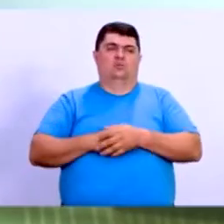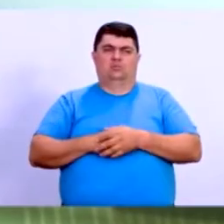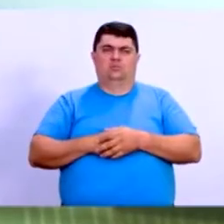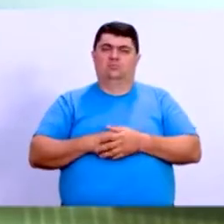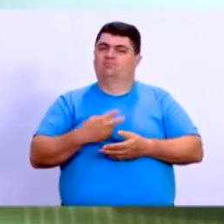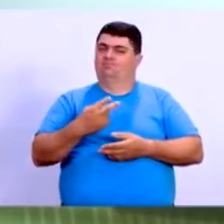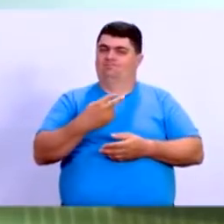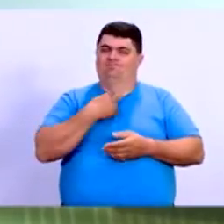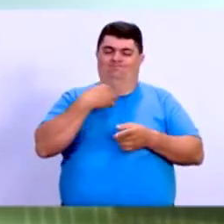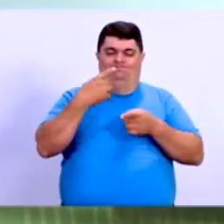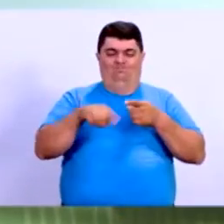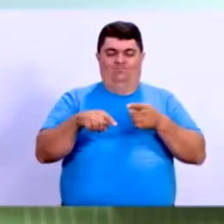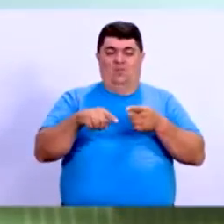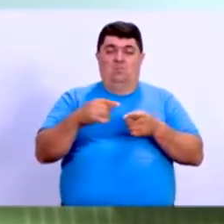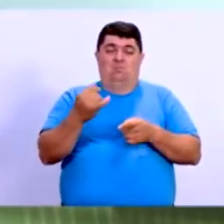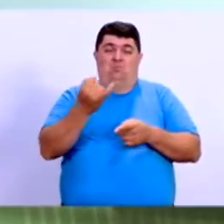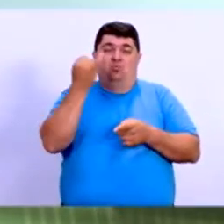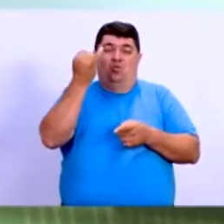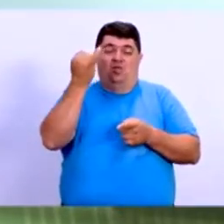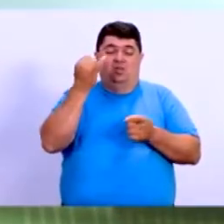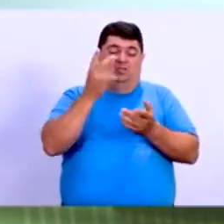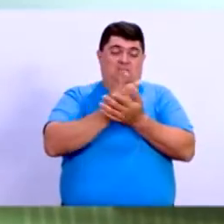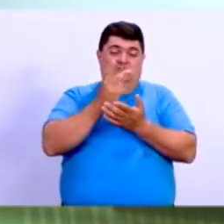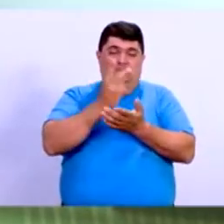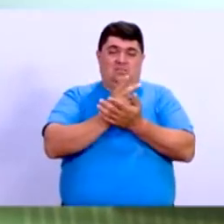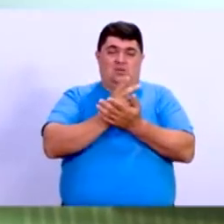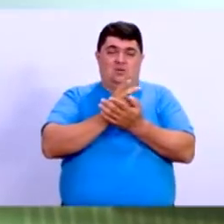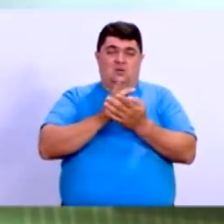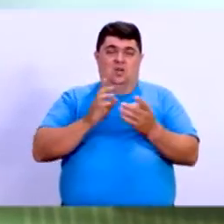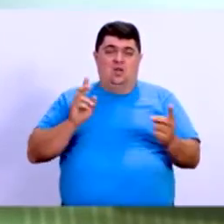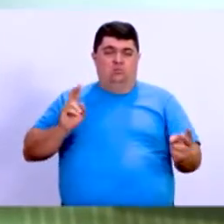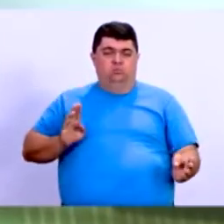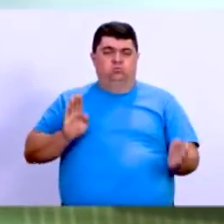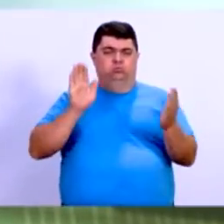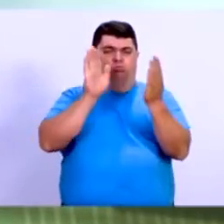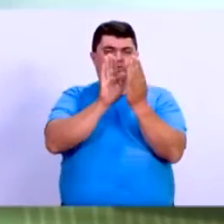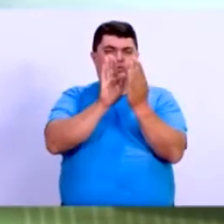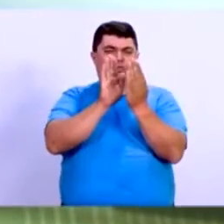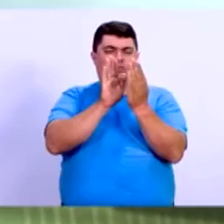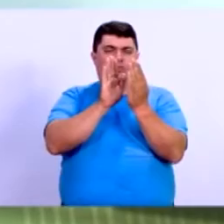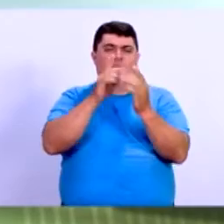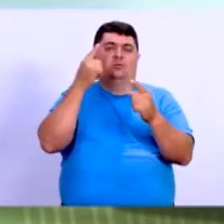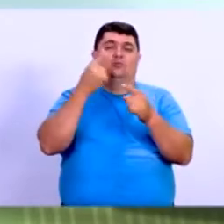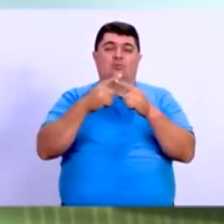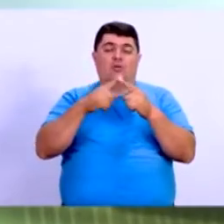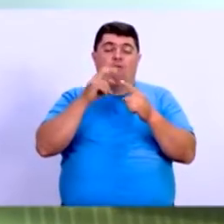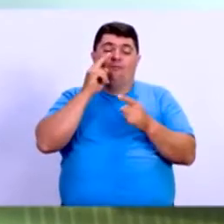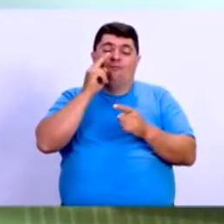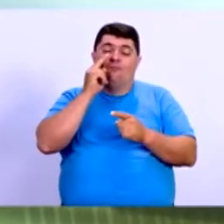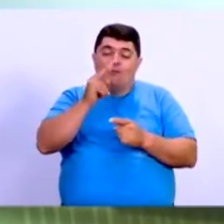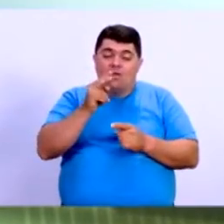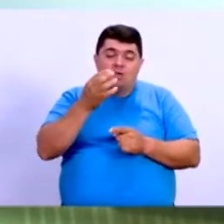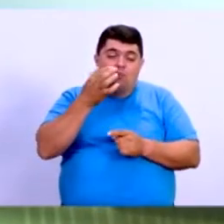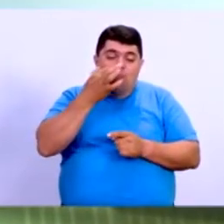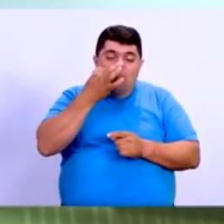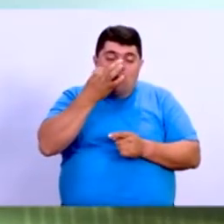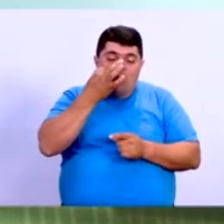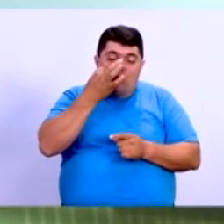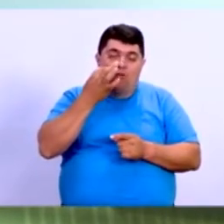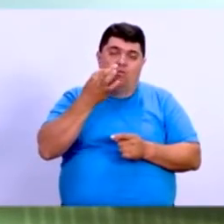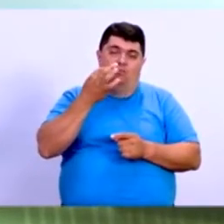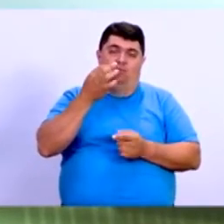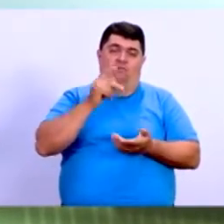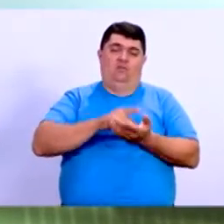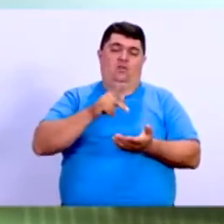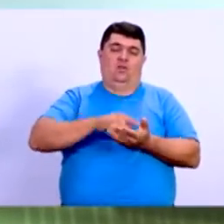negócio dele, para você não chegar ali totalmente sem conhecer sobre o que vai ser falado. Sentar com ele, perguntar o